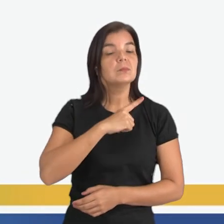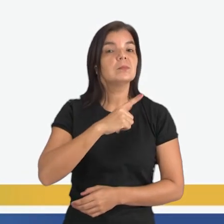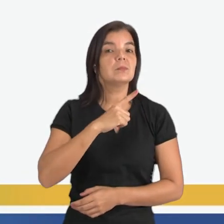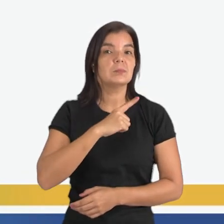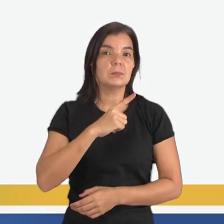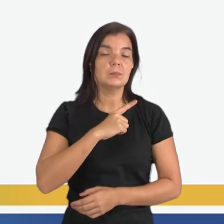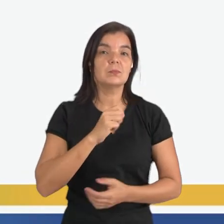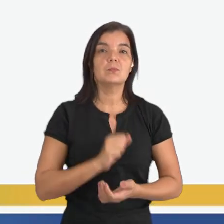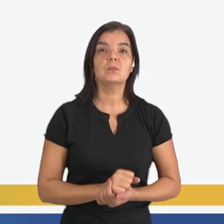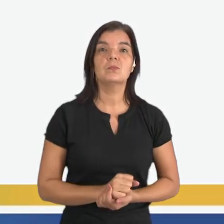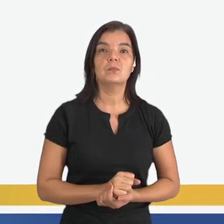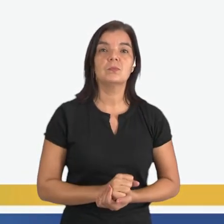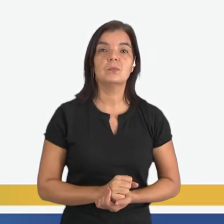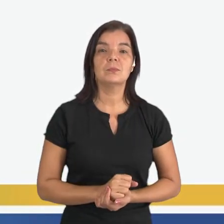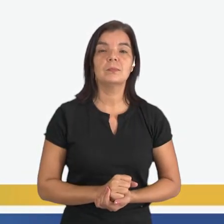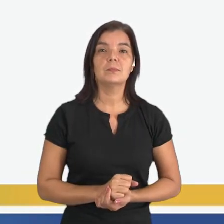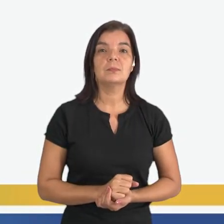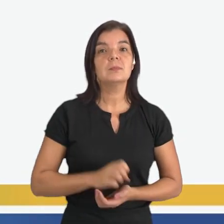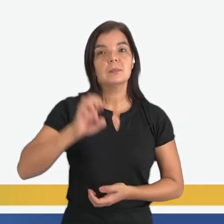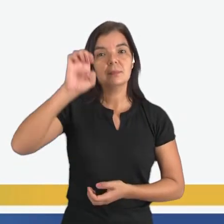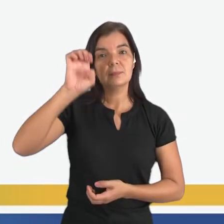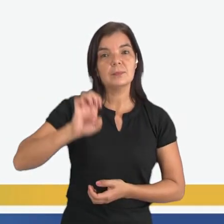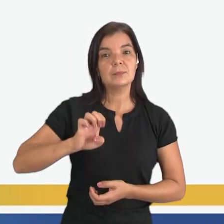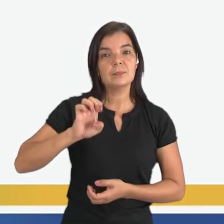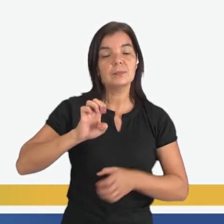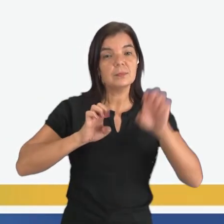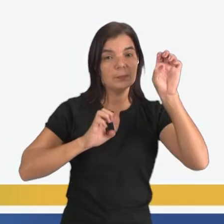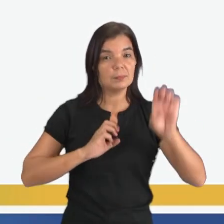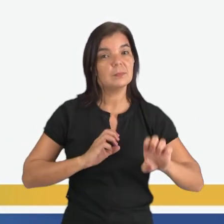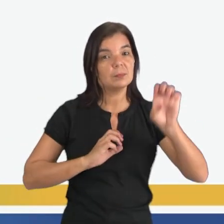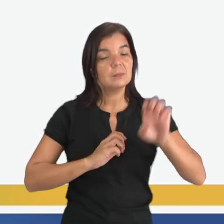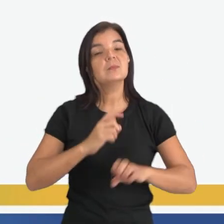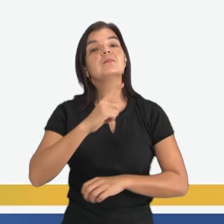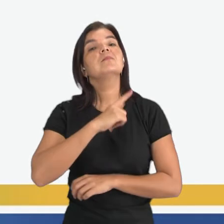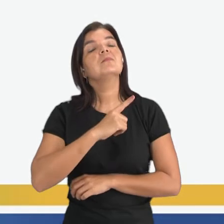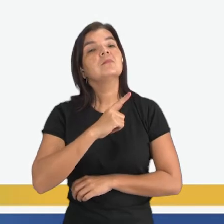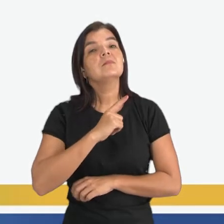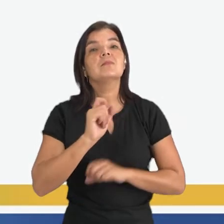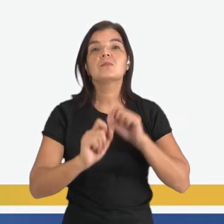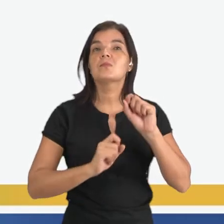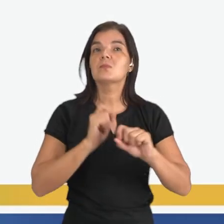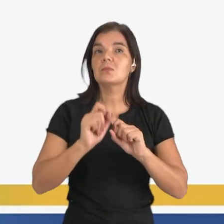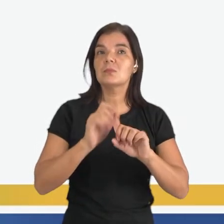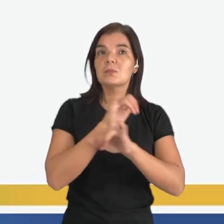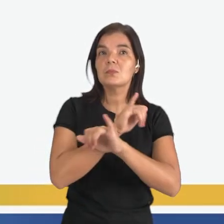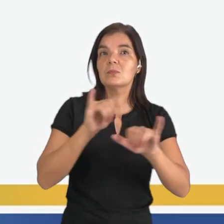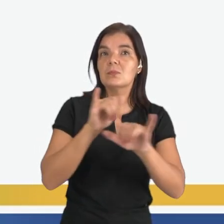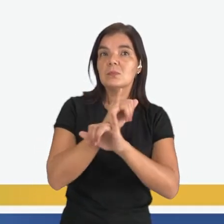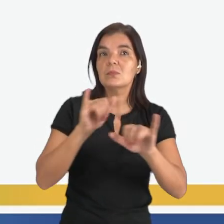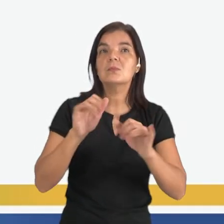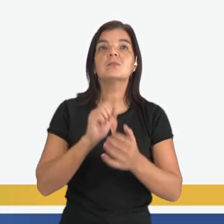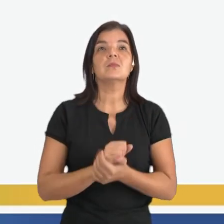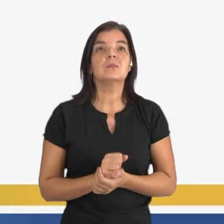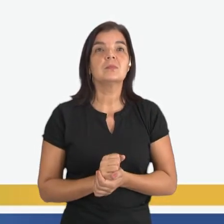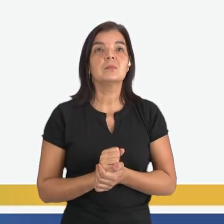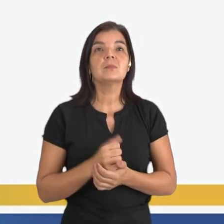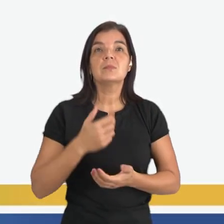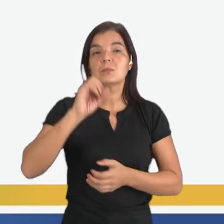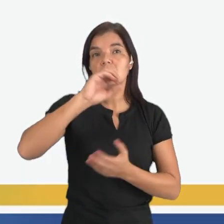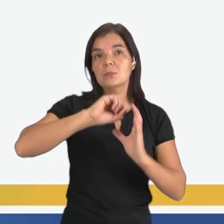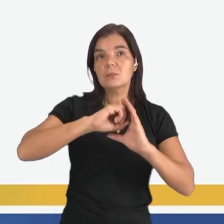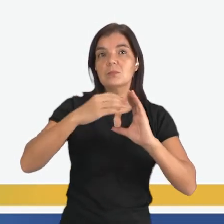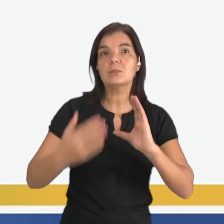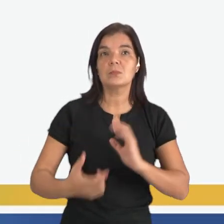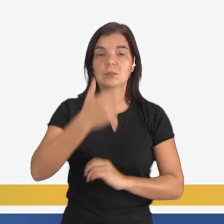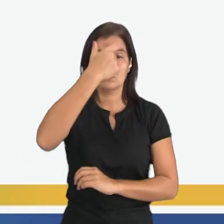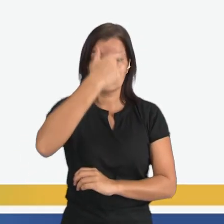campo aí na esquerda, nós vamos ter assumir, divulgar, promover o